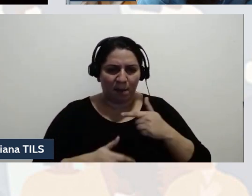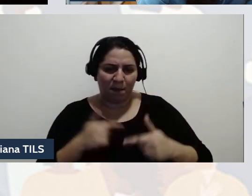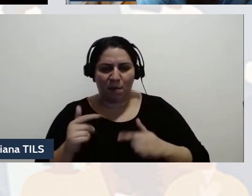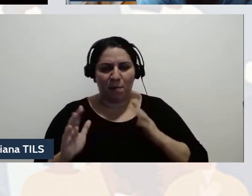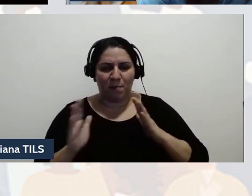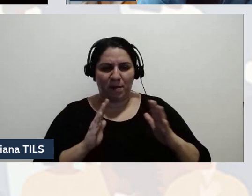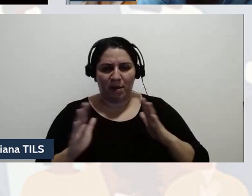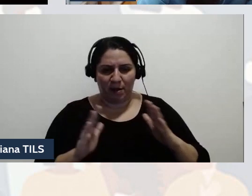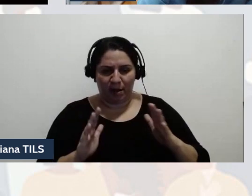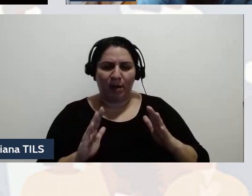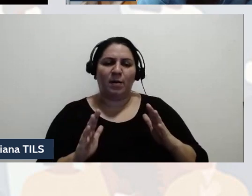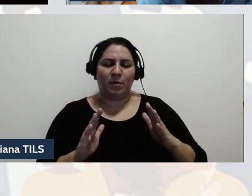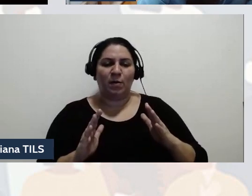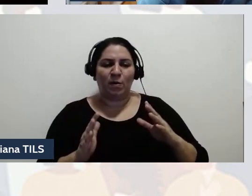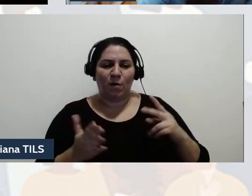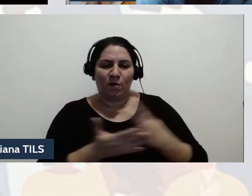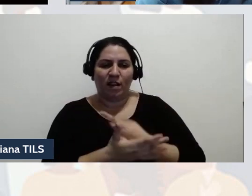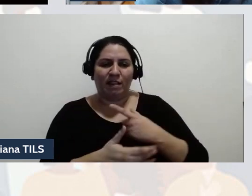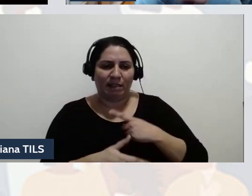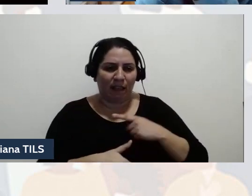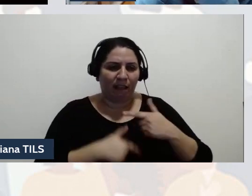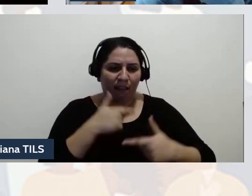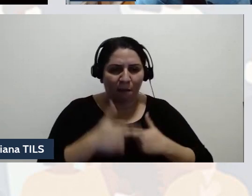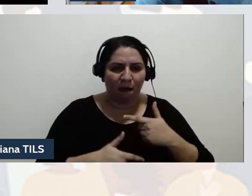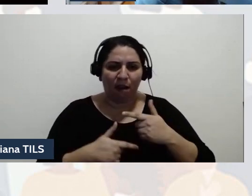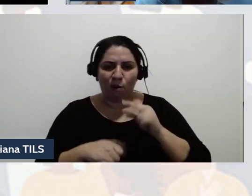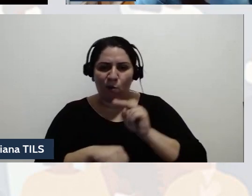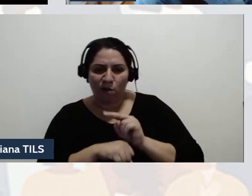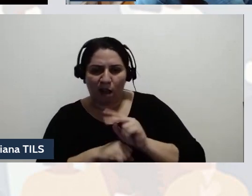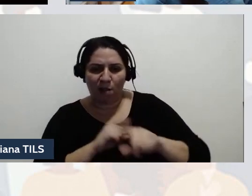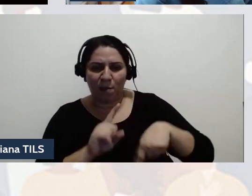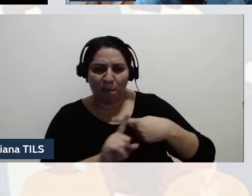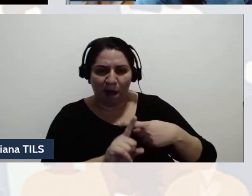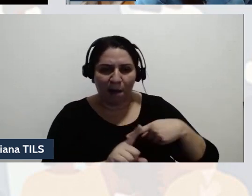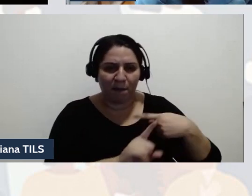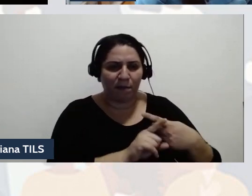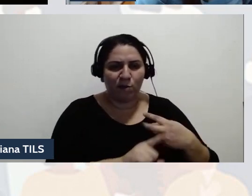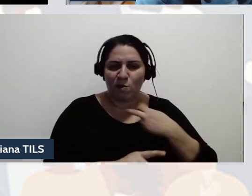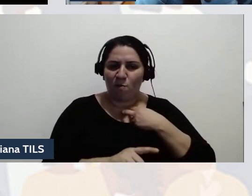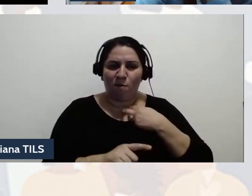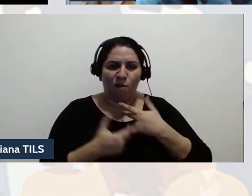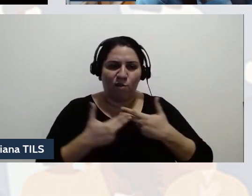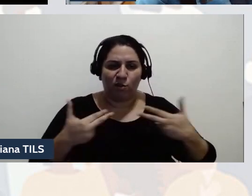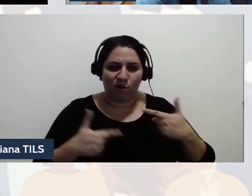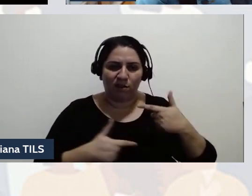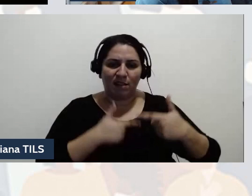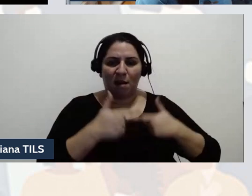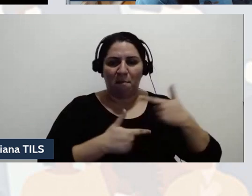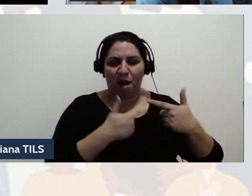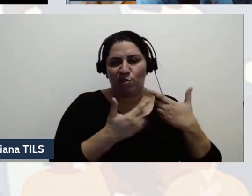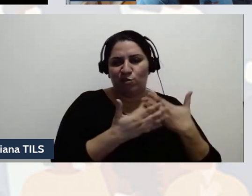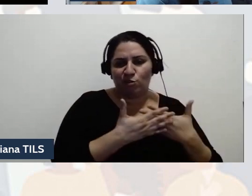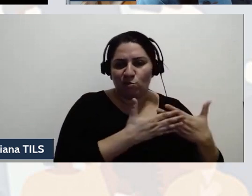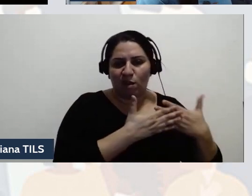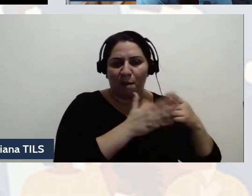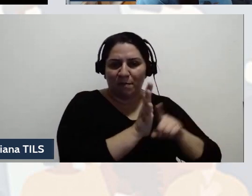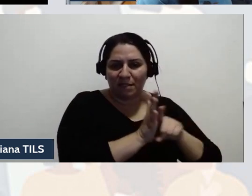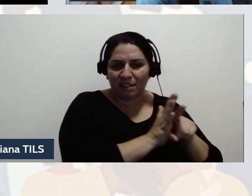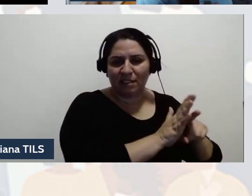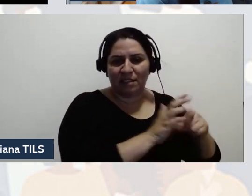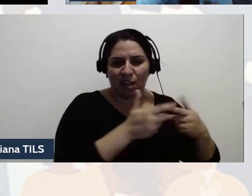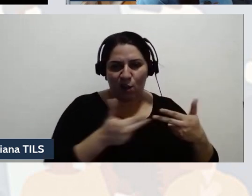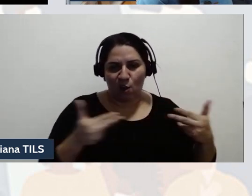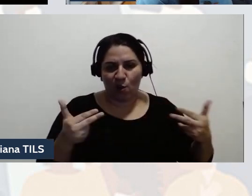a pandemia e o cuidado que elas têm e a impossibilidade de exercer trabalhos intelectuais. Já